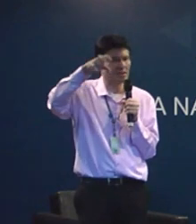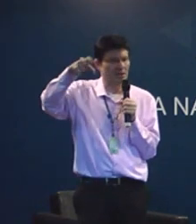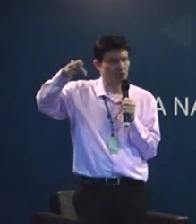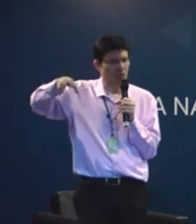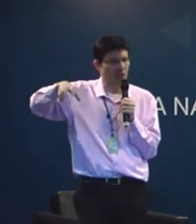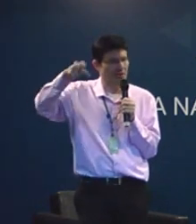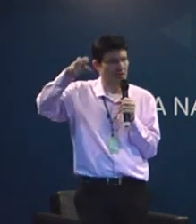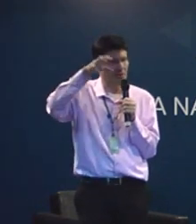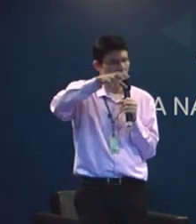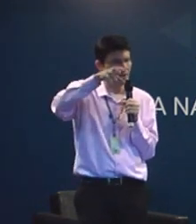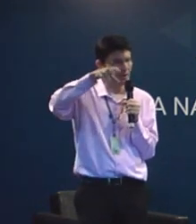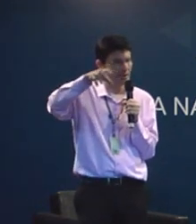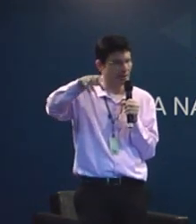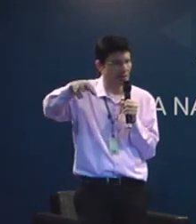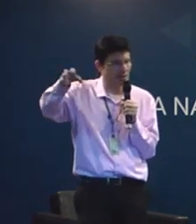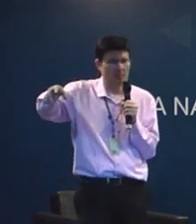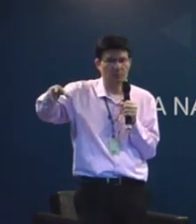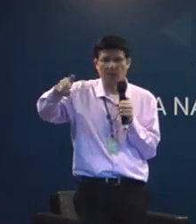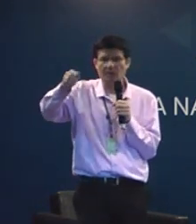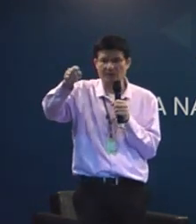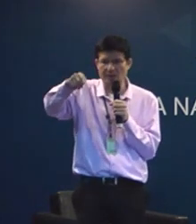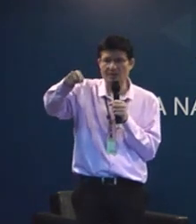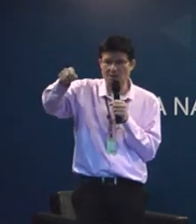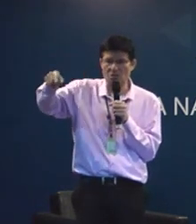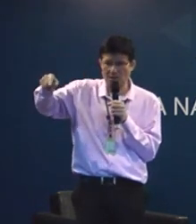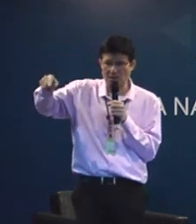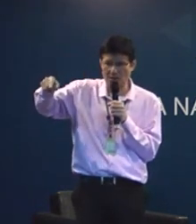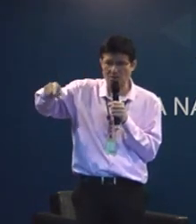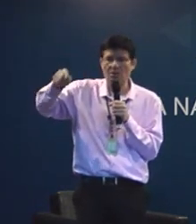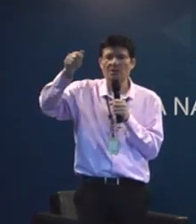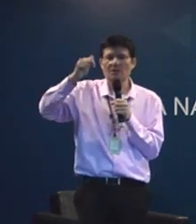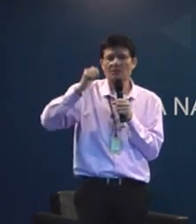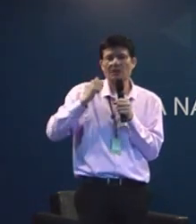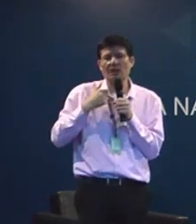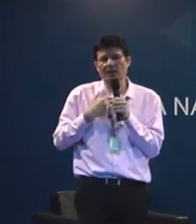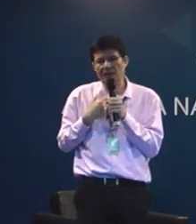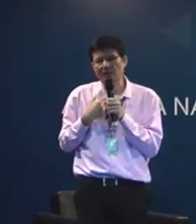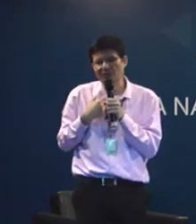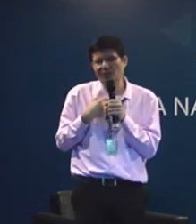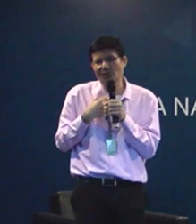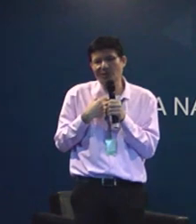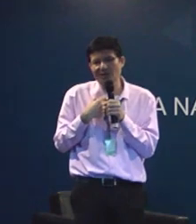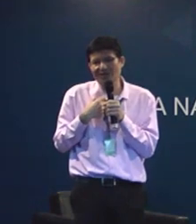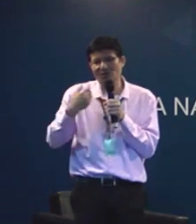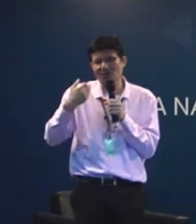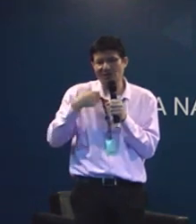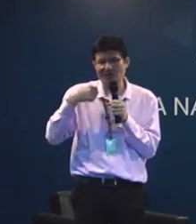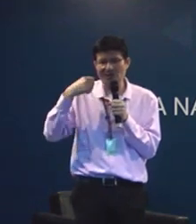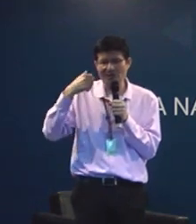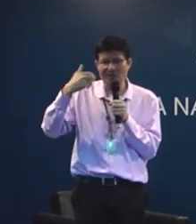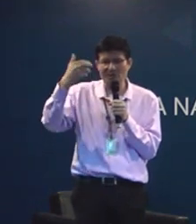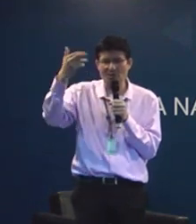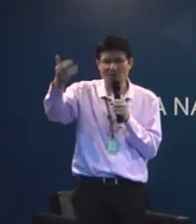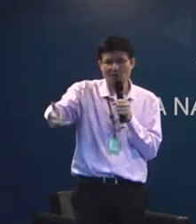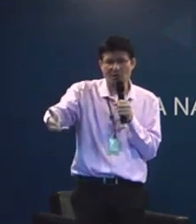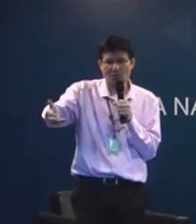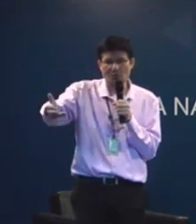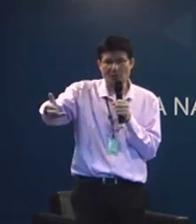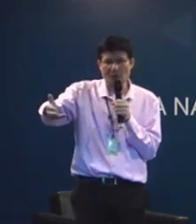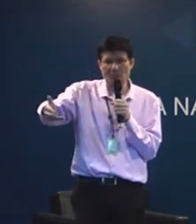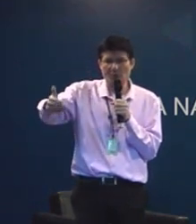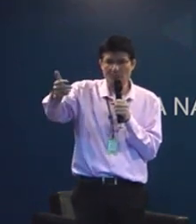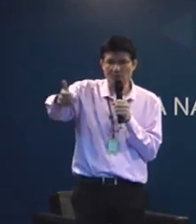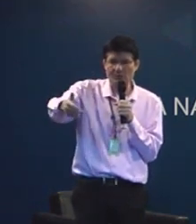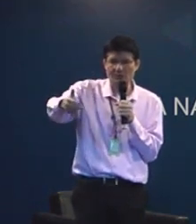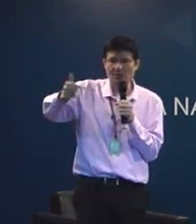a divulgação e o link da inscrição, porque tem as inscrições, não é isso? Fica a cargo do organizador. E, nesse caso, o Hospital Alemão,